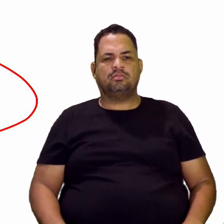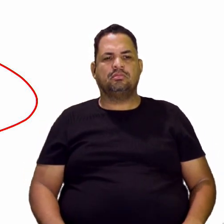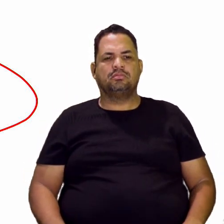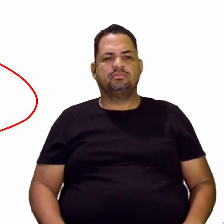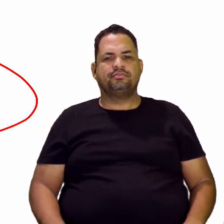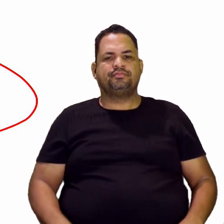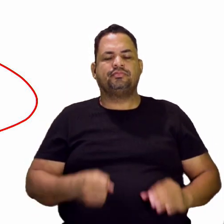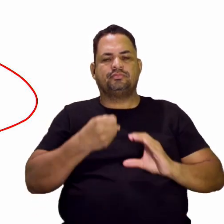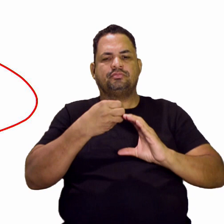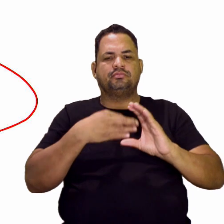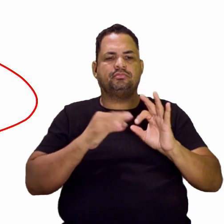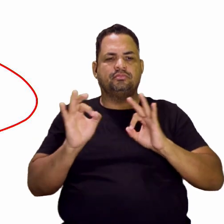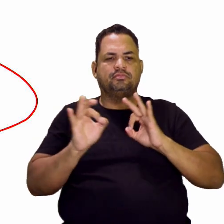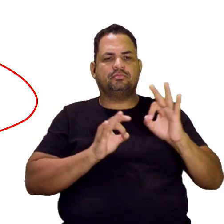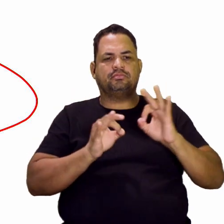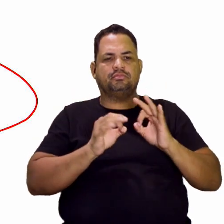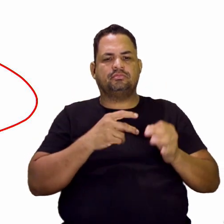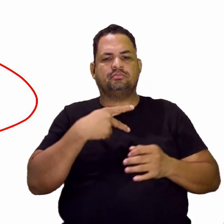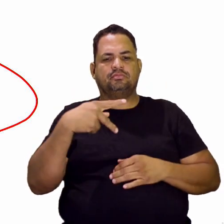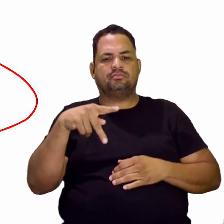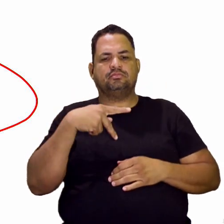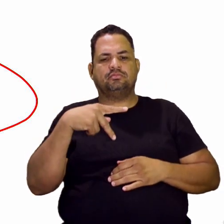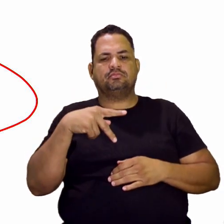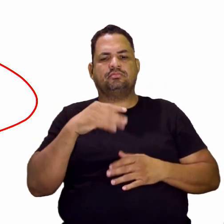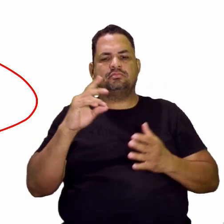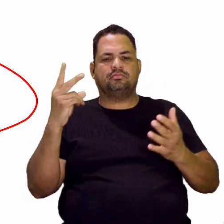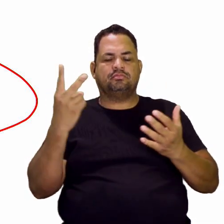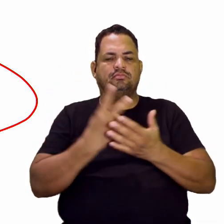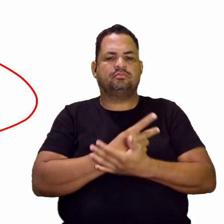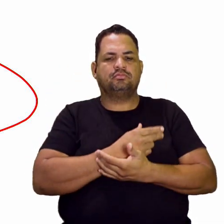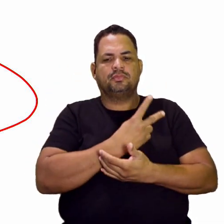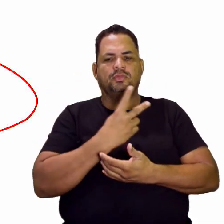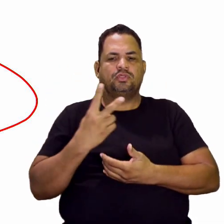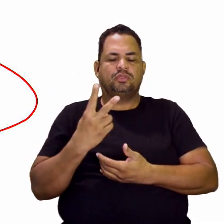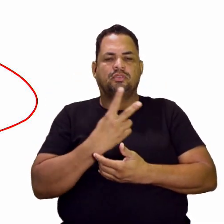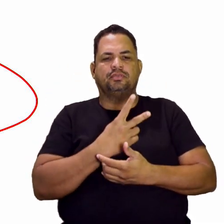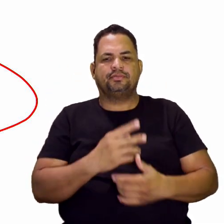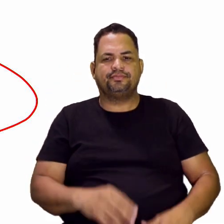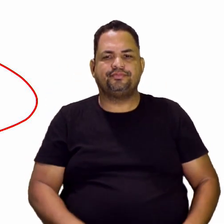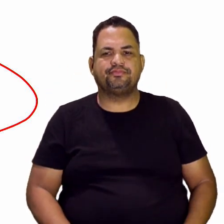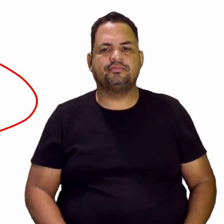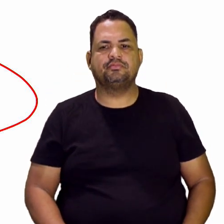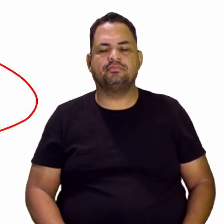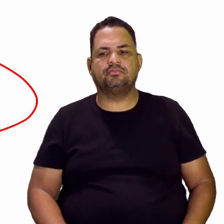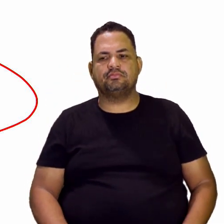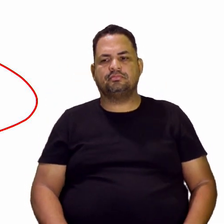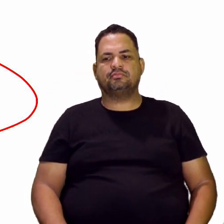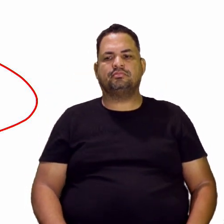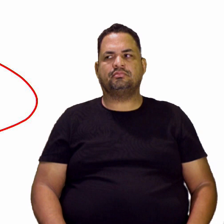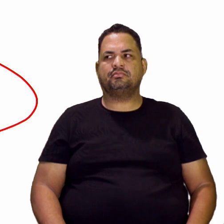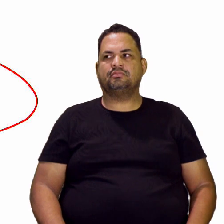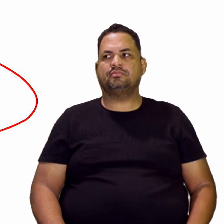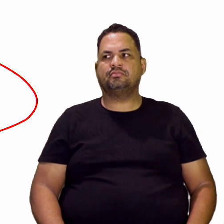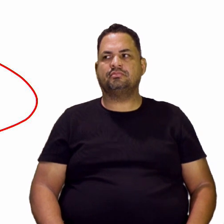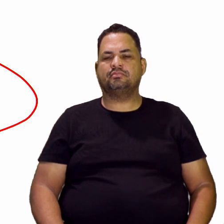toda característica é formada por um par de fatores, um que vem do pai e vem da mãe, enfim, né?